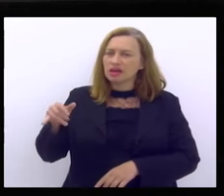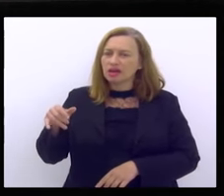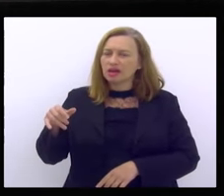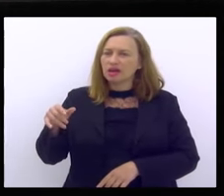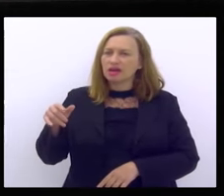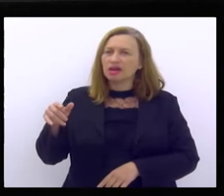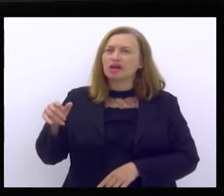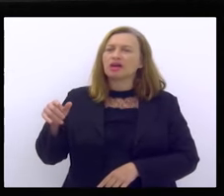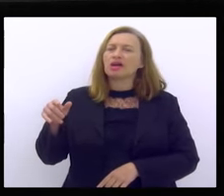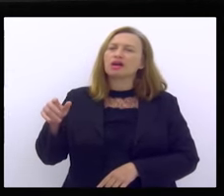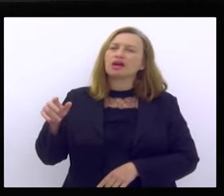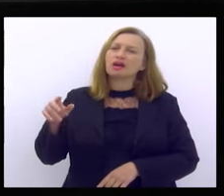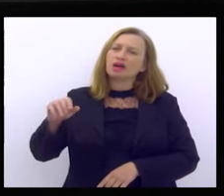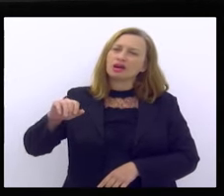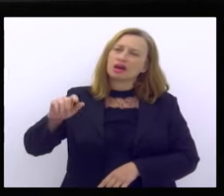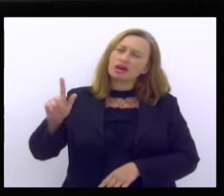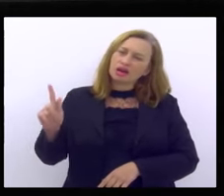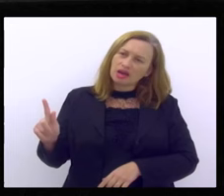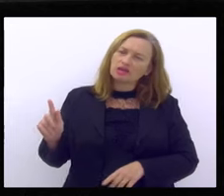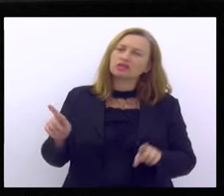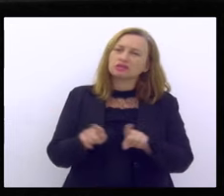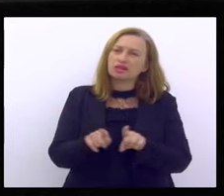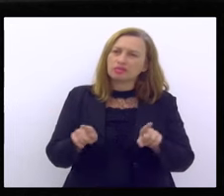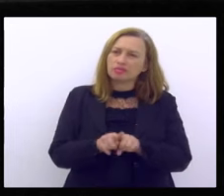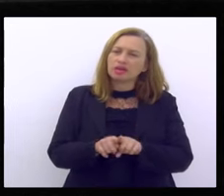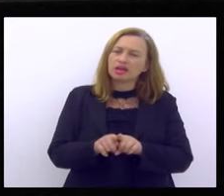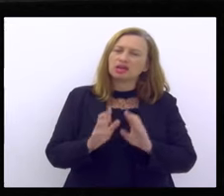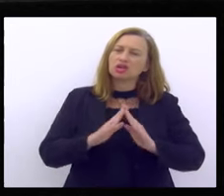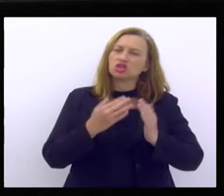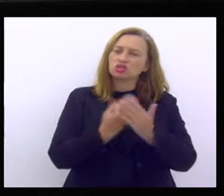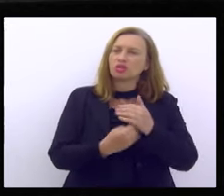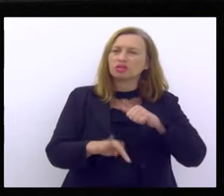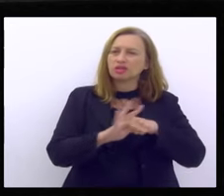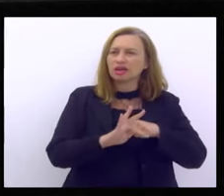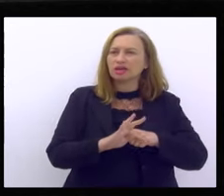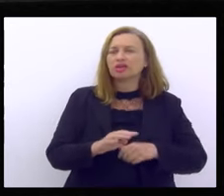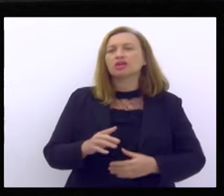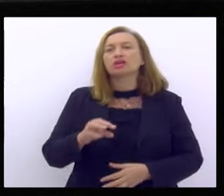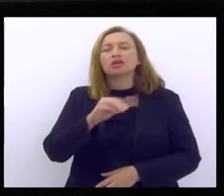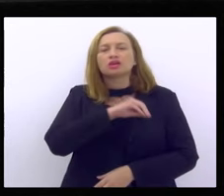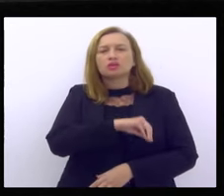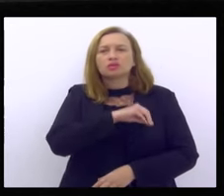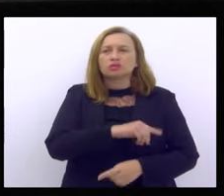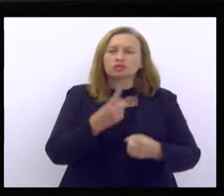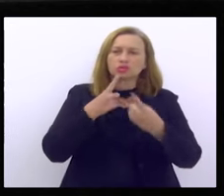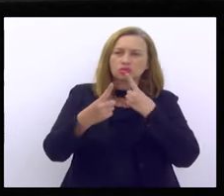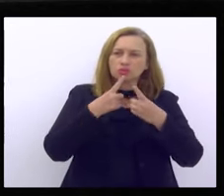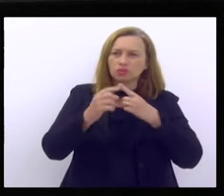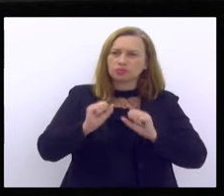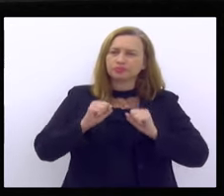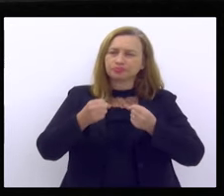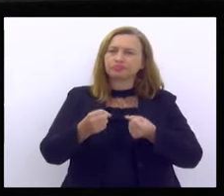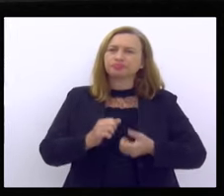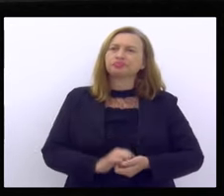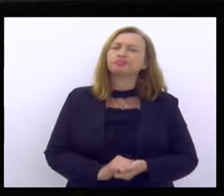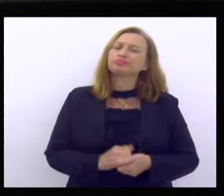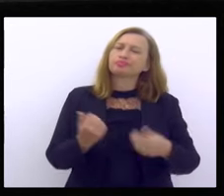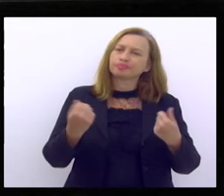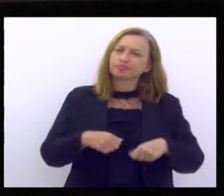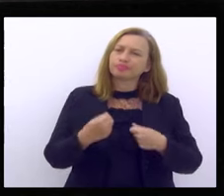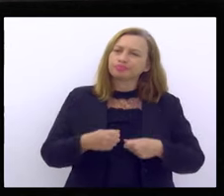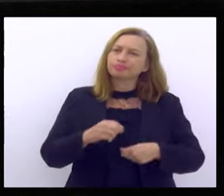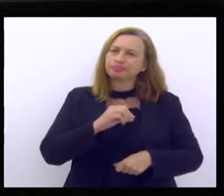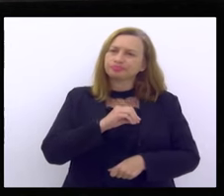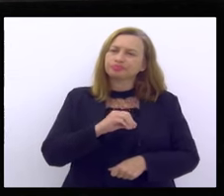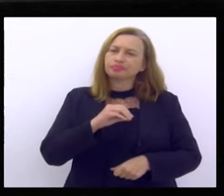versão universitária, discutimos a questão da recomposição salarial, a dedicação exclusiva e a necessidade de aumento